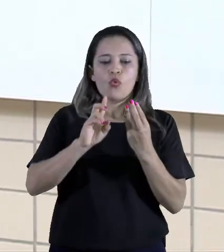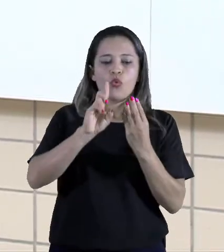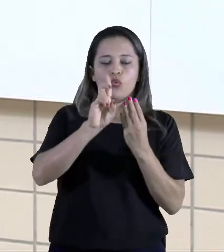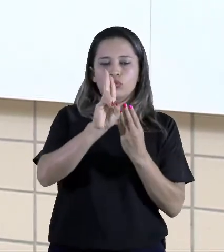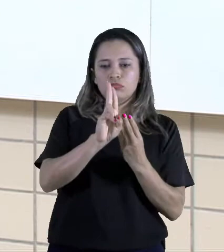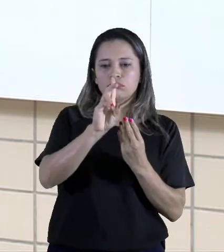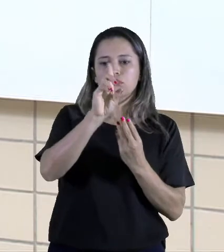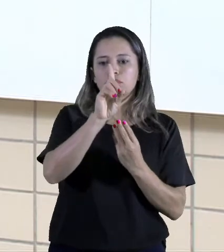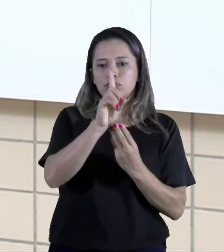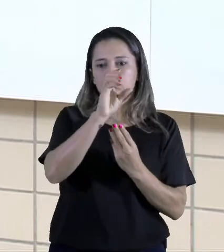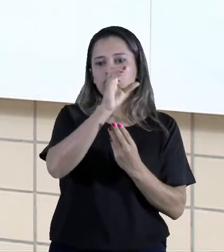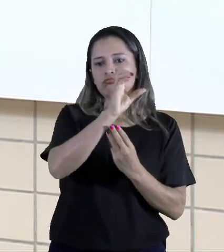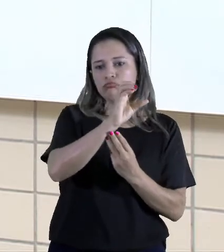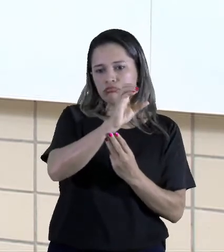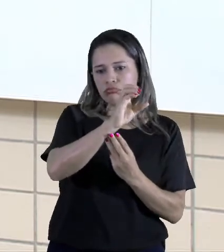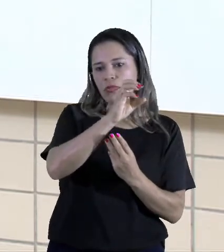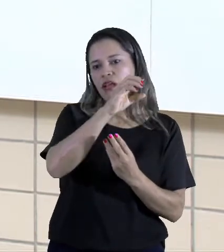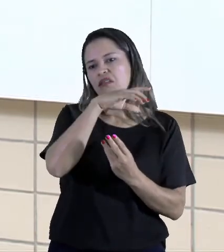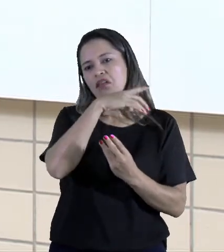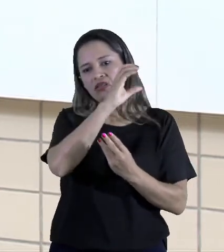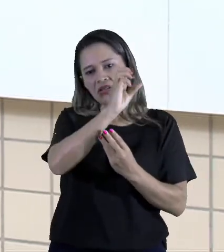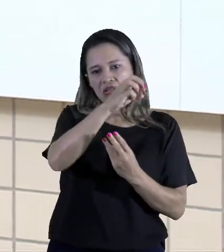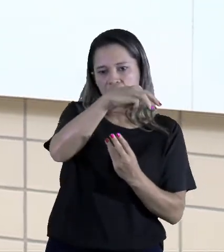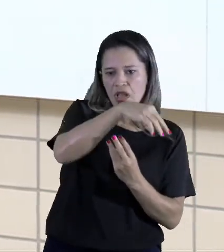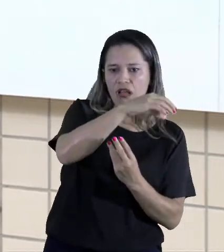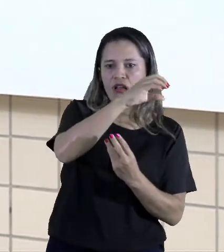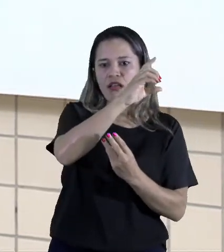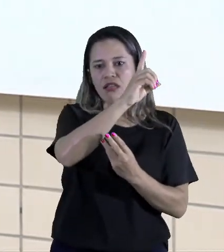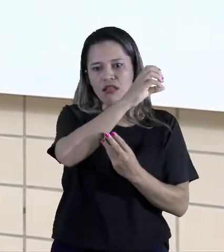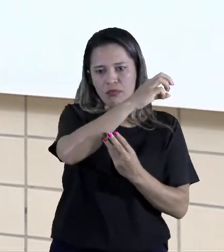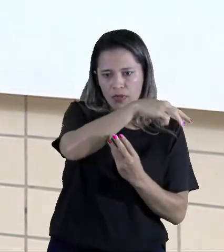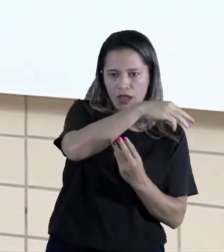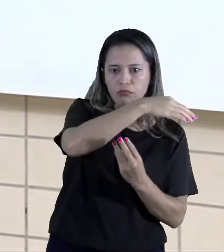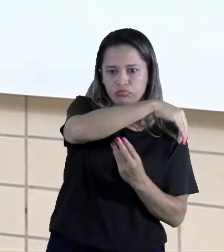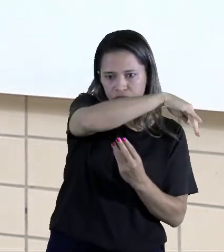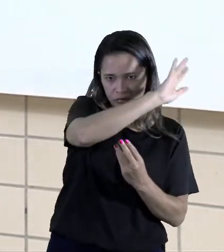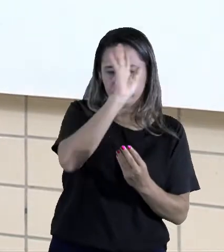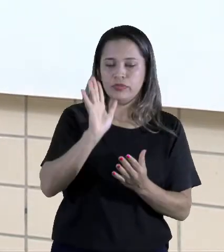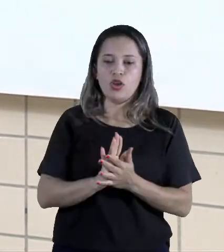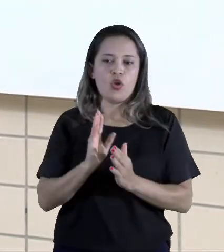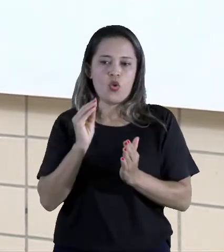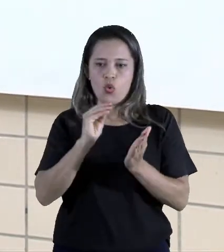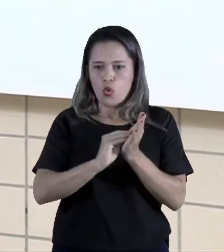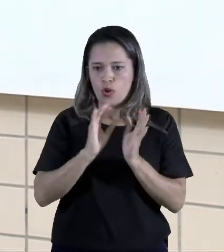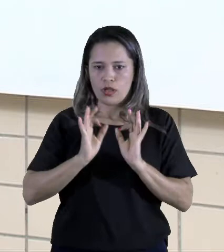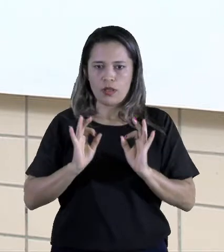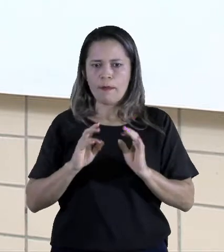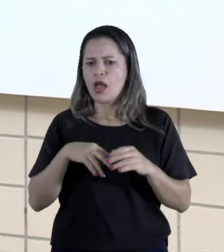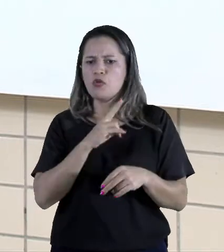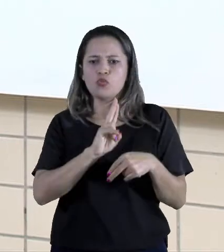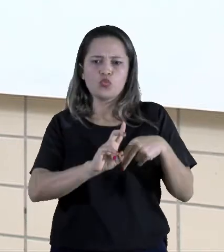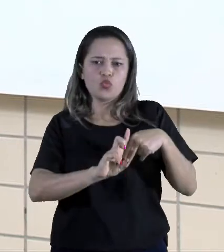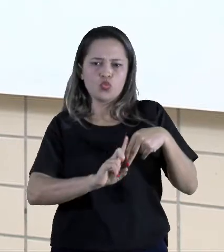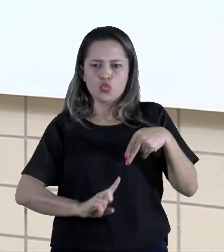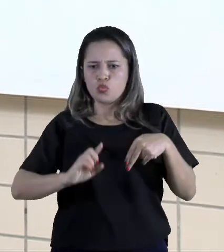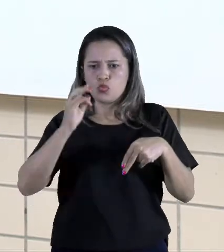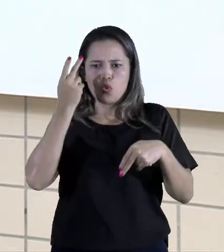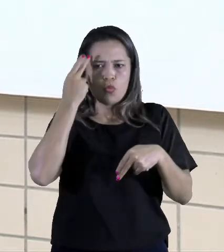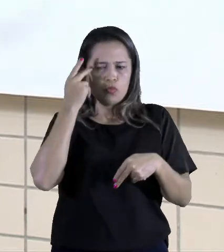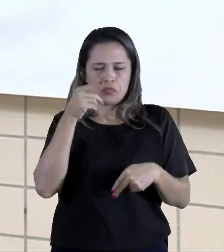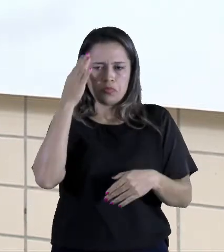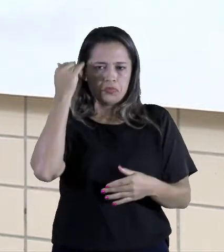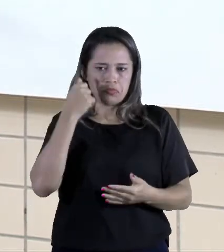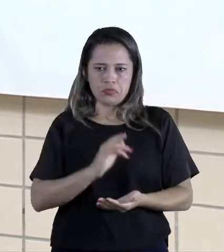mais aqui, né? Unidade de milhar, centena de milhar, dezena, só que eu não coloquei aqui no quadro. Mas é um número normal que você sabe ler,